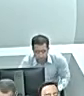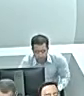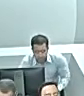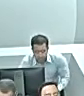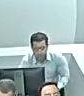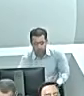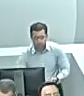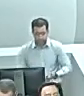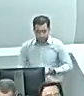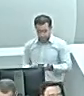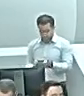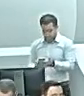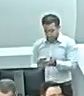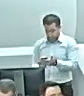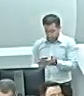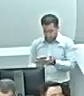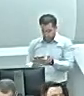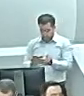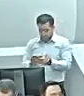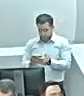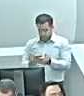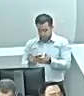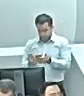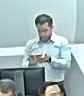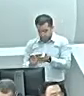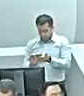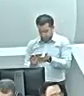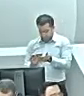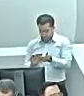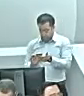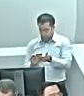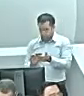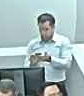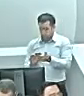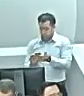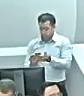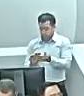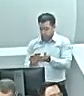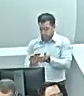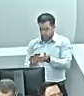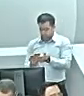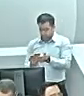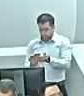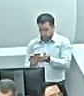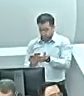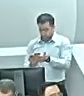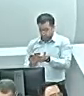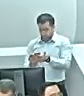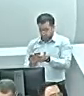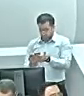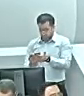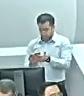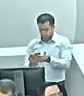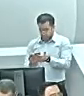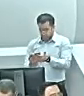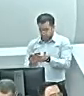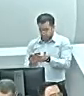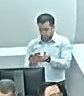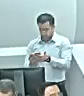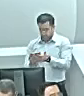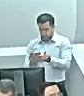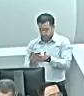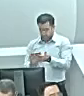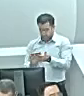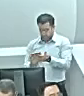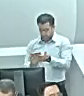empenhem em mandar para essa casa legislativa esta lei tão importante para nós e o mais importante